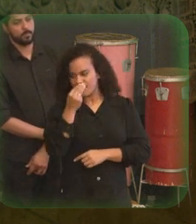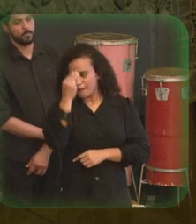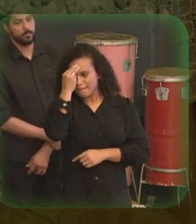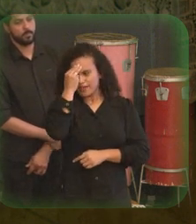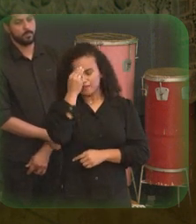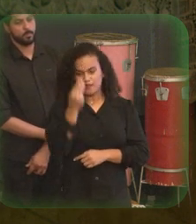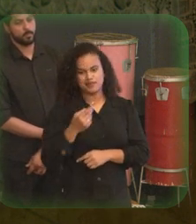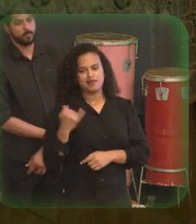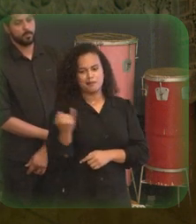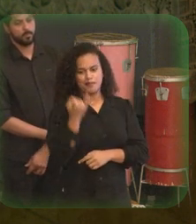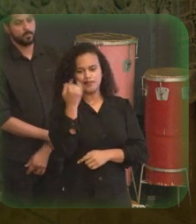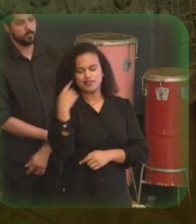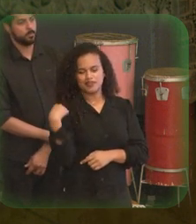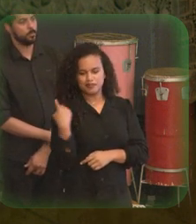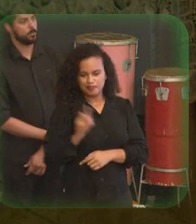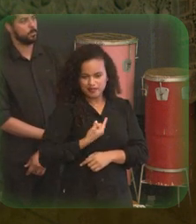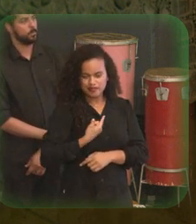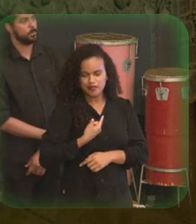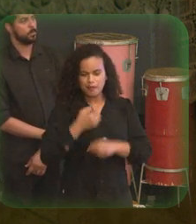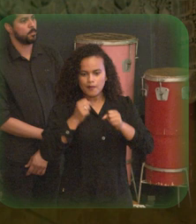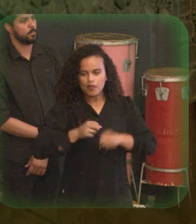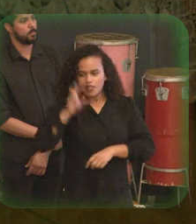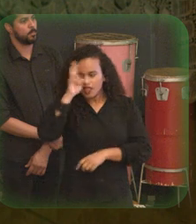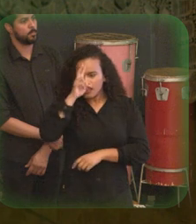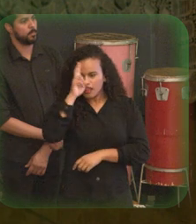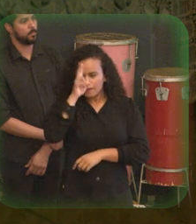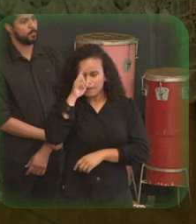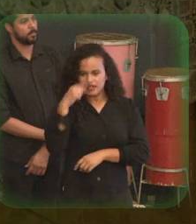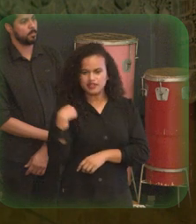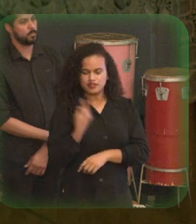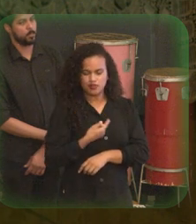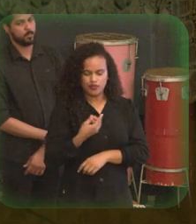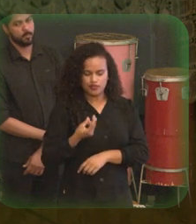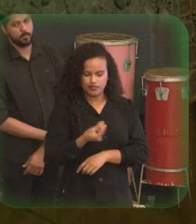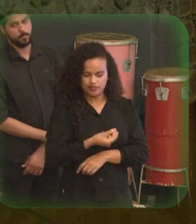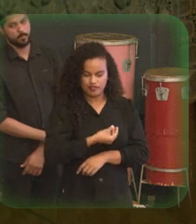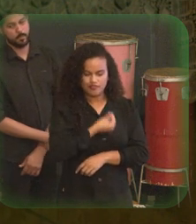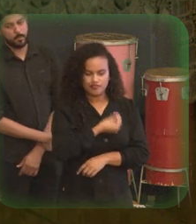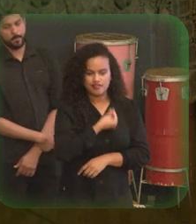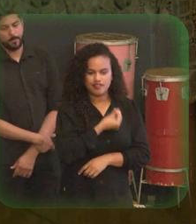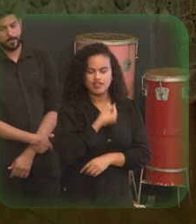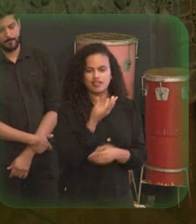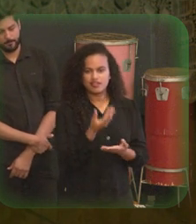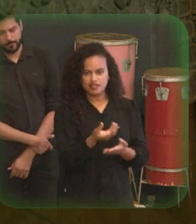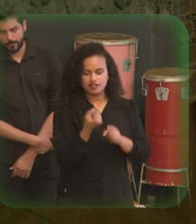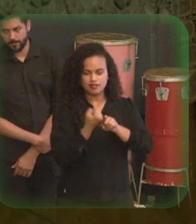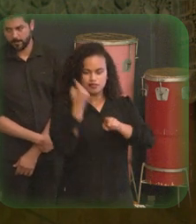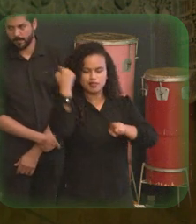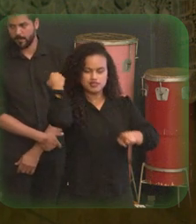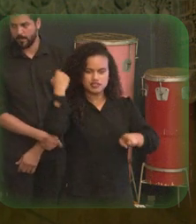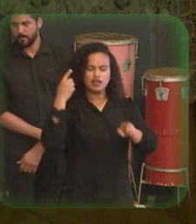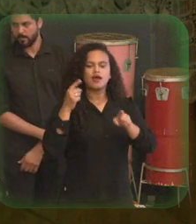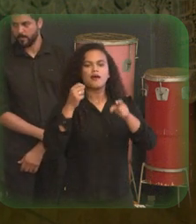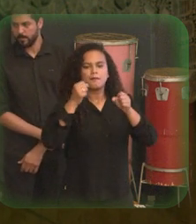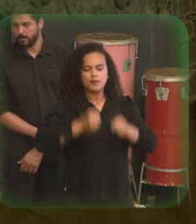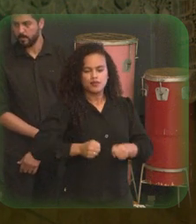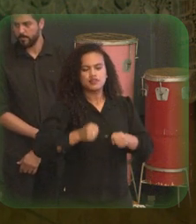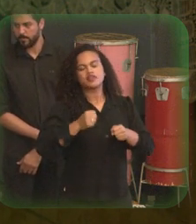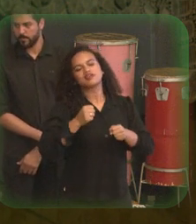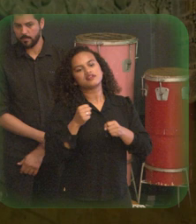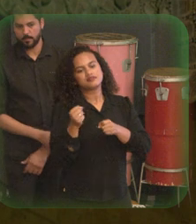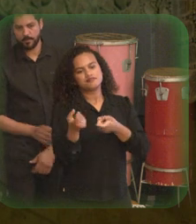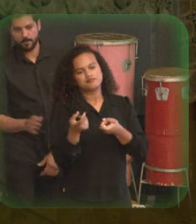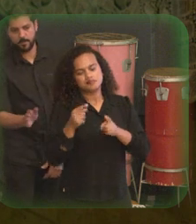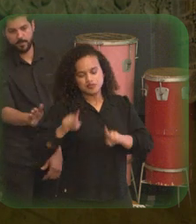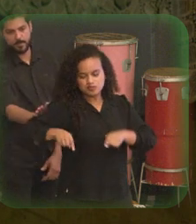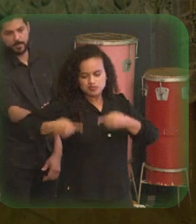para nós. Poder lembrar de onde nós viemos, poder disputar os sentidos da nossa história,